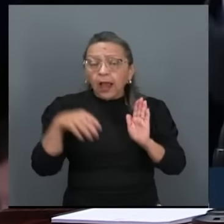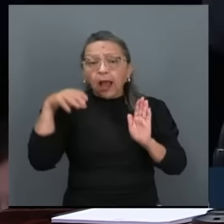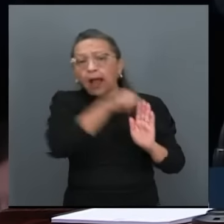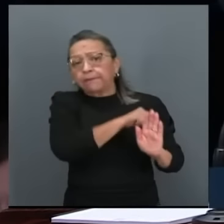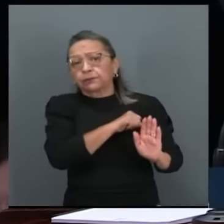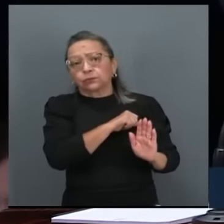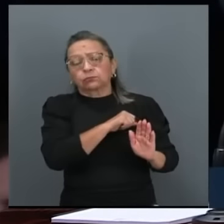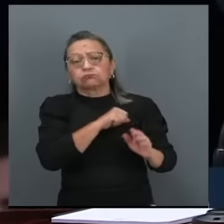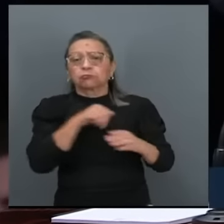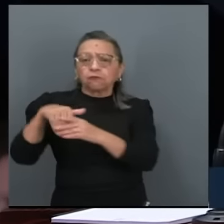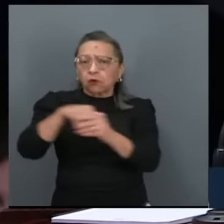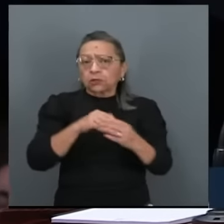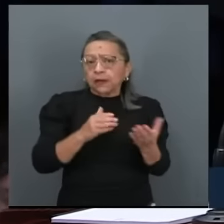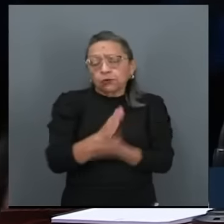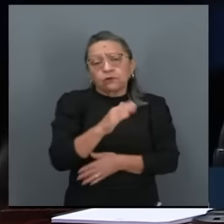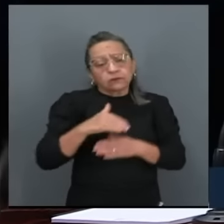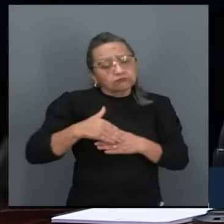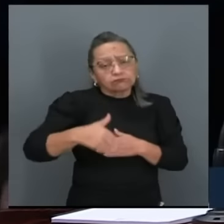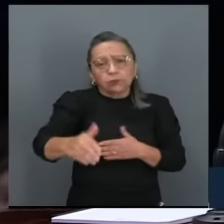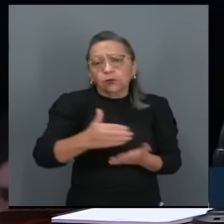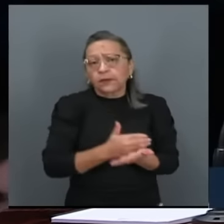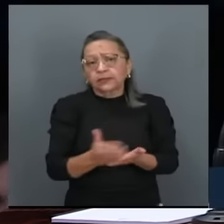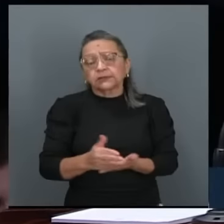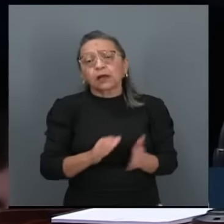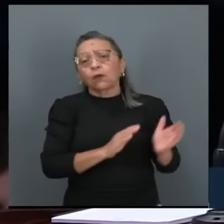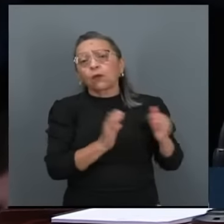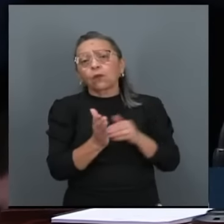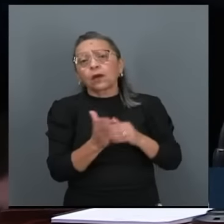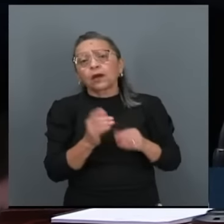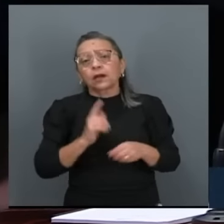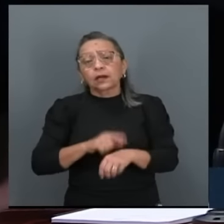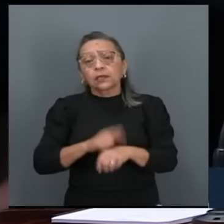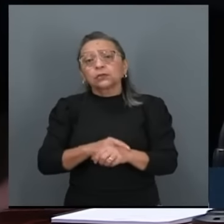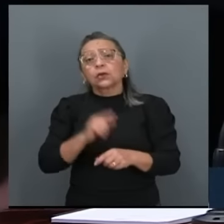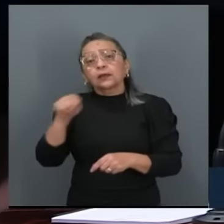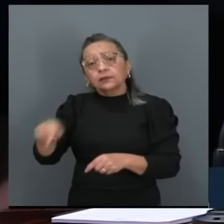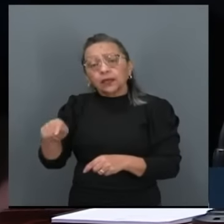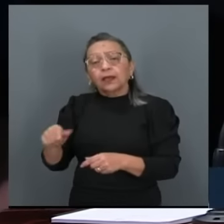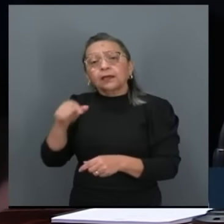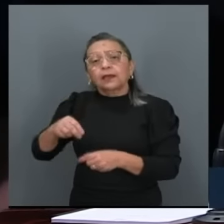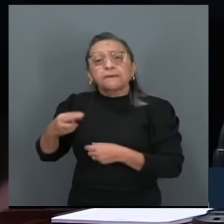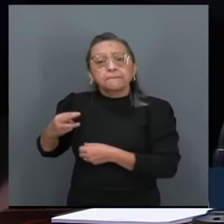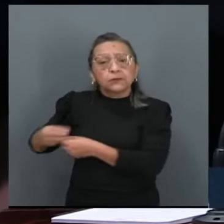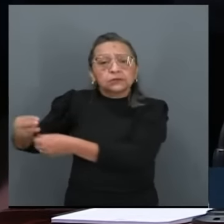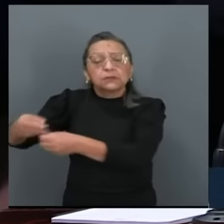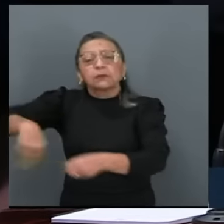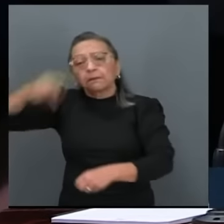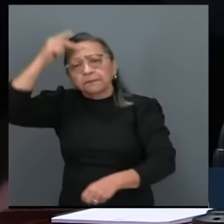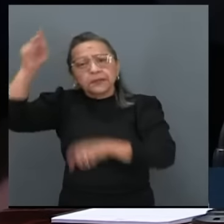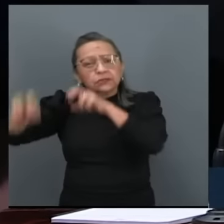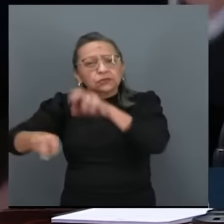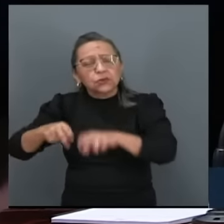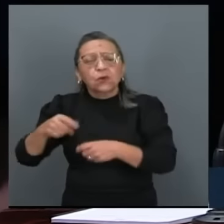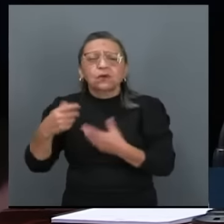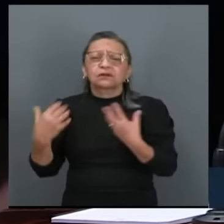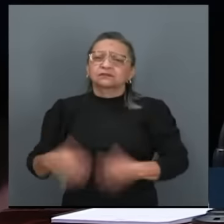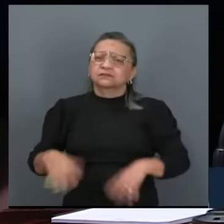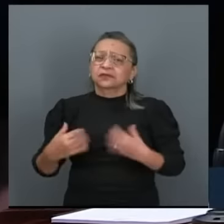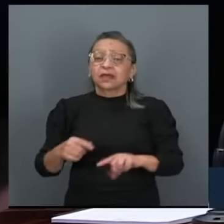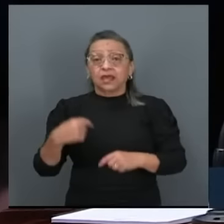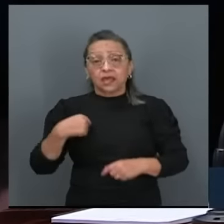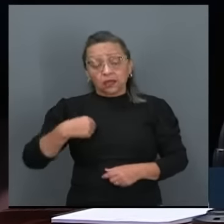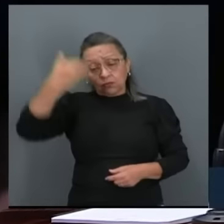E o dinheiro em si chega lá na ponta onde estão o desespero dos agricultores. Nós, nessa comissão que eu